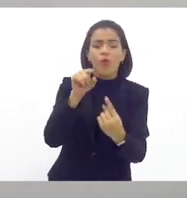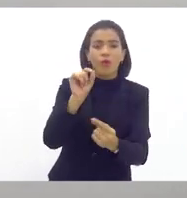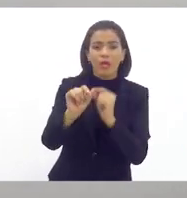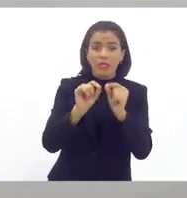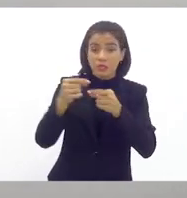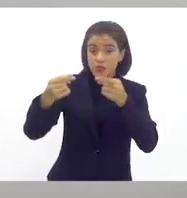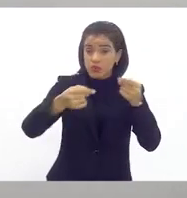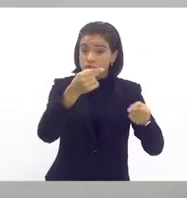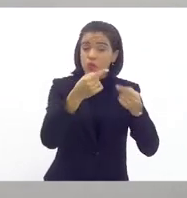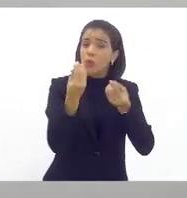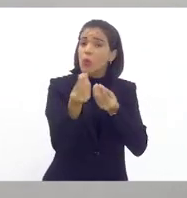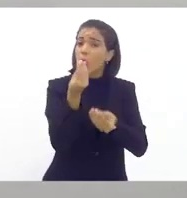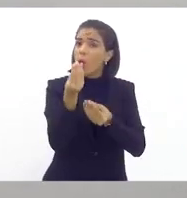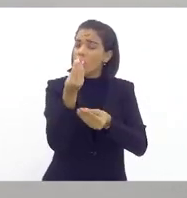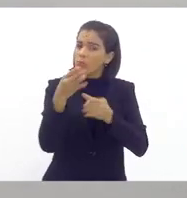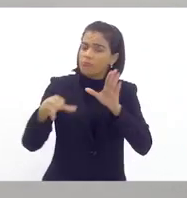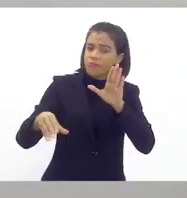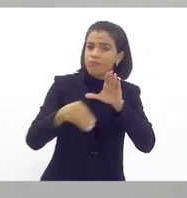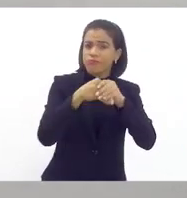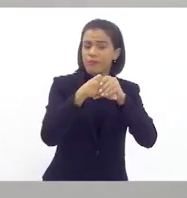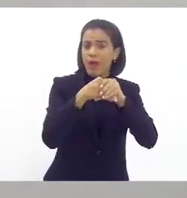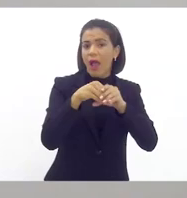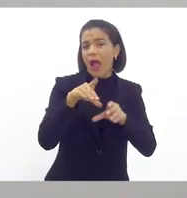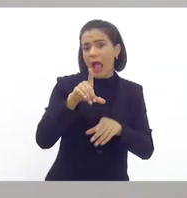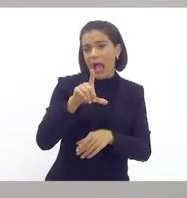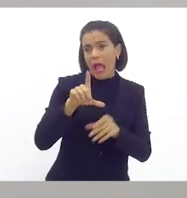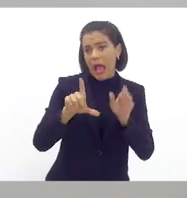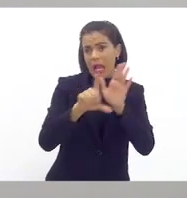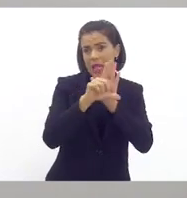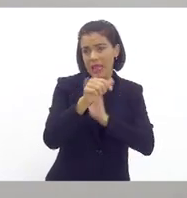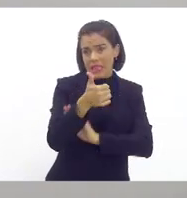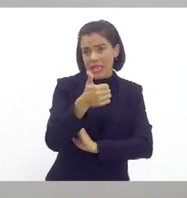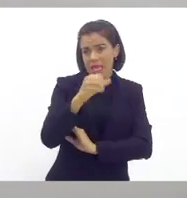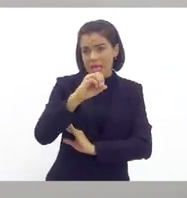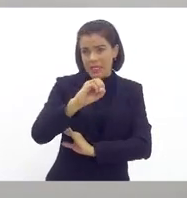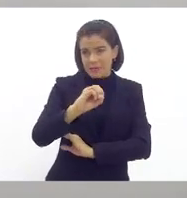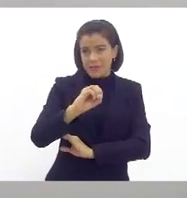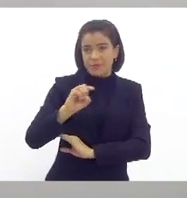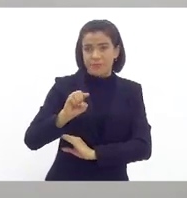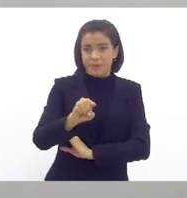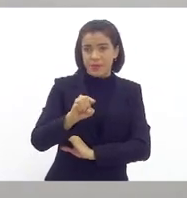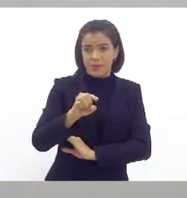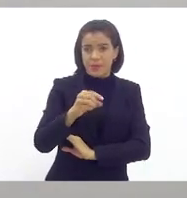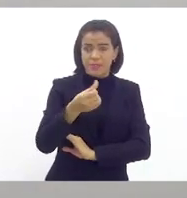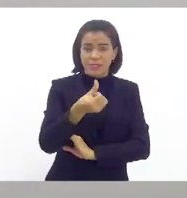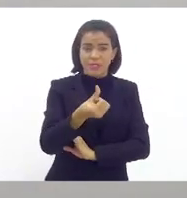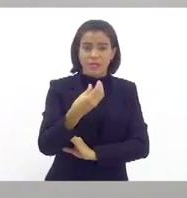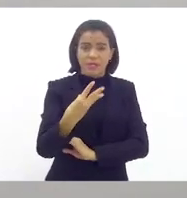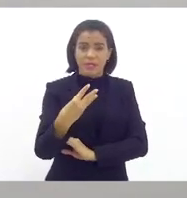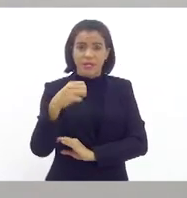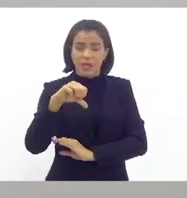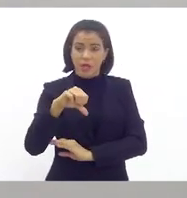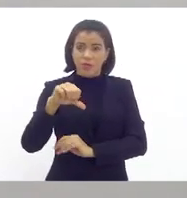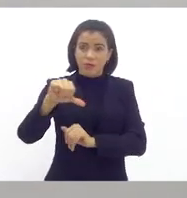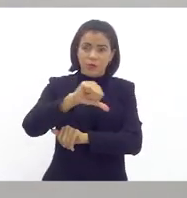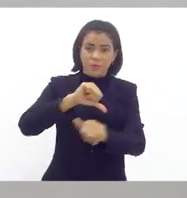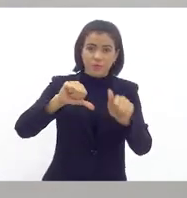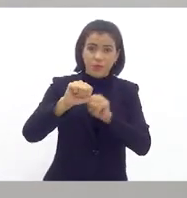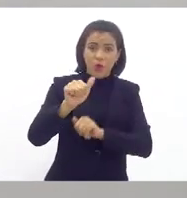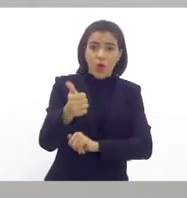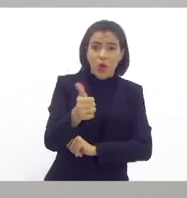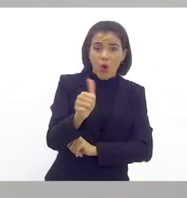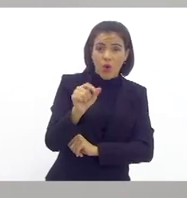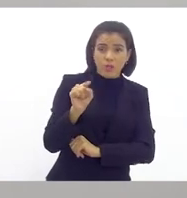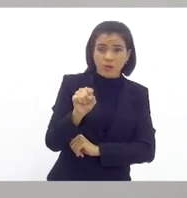implementada a lei, que, na verdade, não é mais a 10.619, hoje já se atualizou e passou a ser a 11